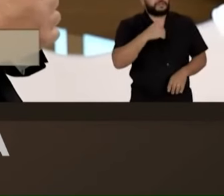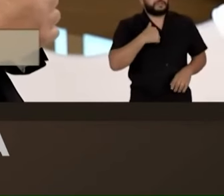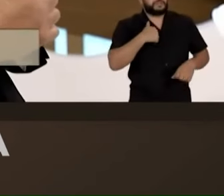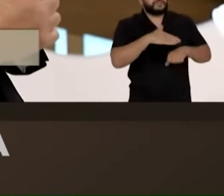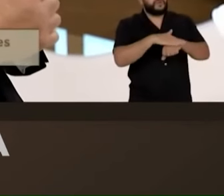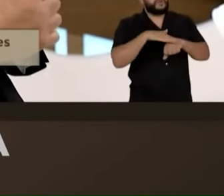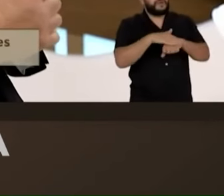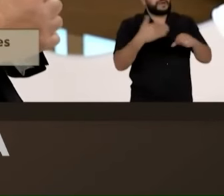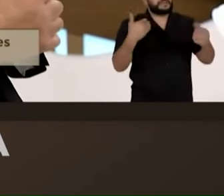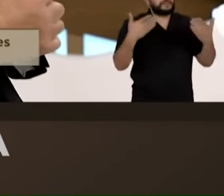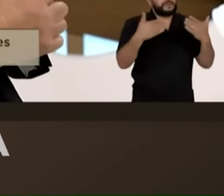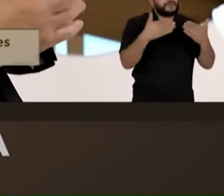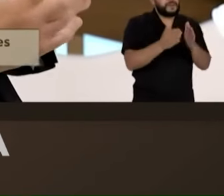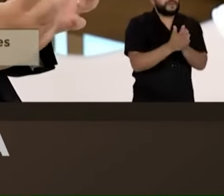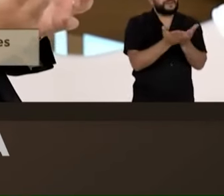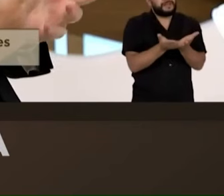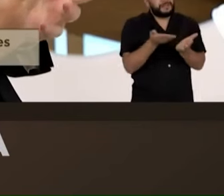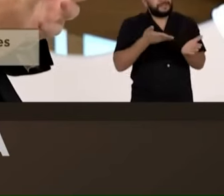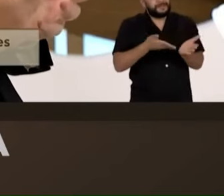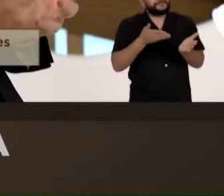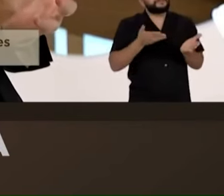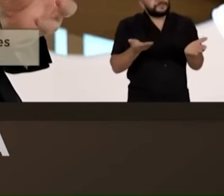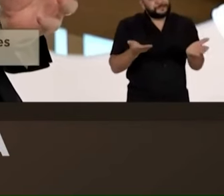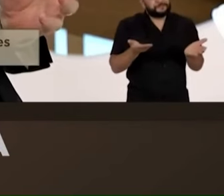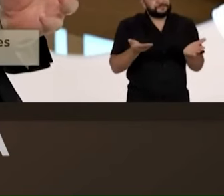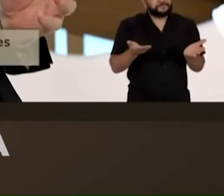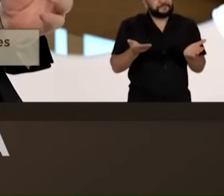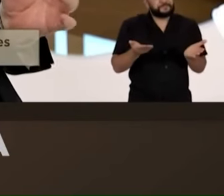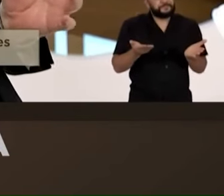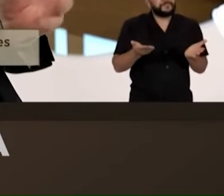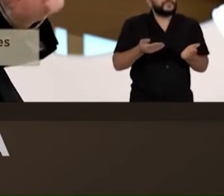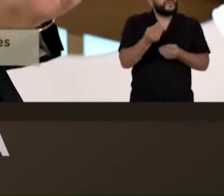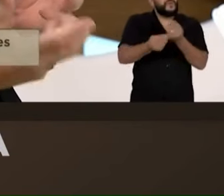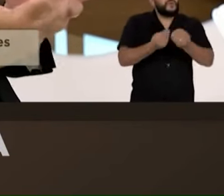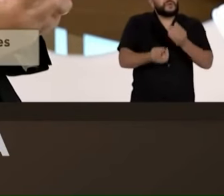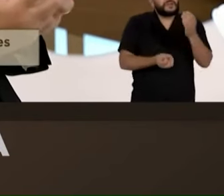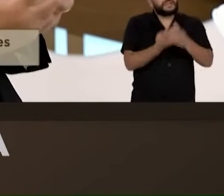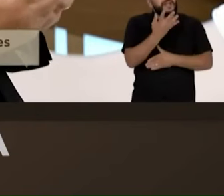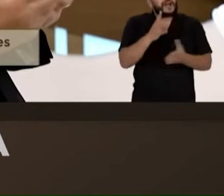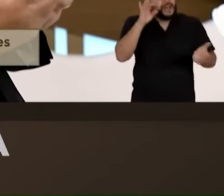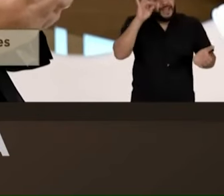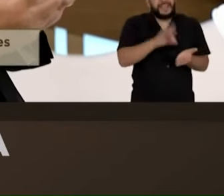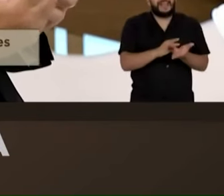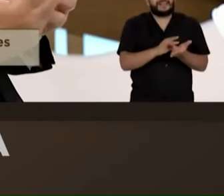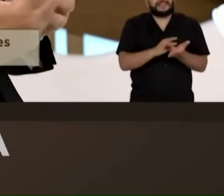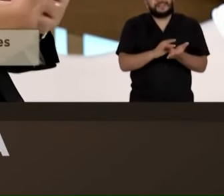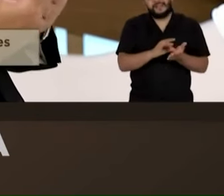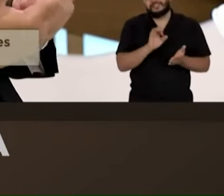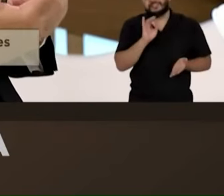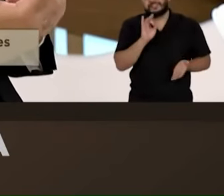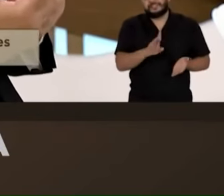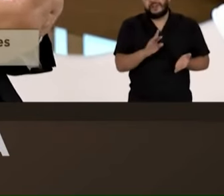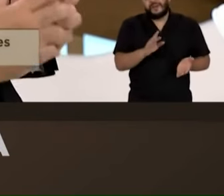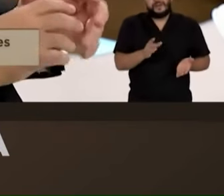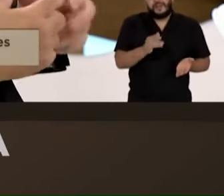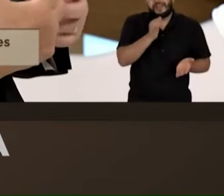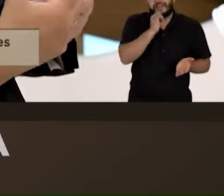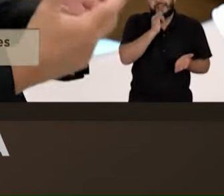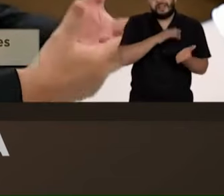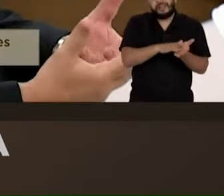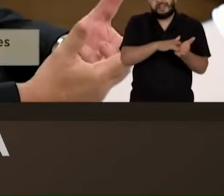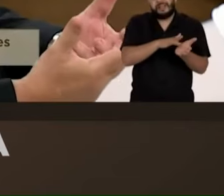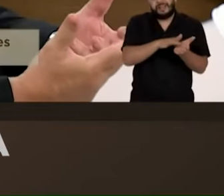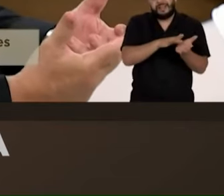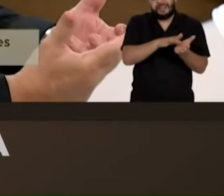isso também, né, nesse livro que a Daniela mostrava, é criar uma realidade simulada. Né, isto é, uma exposição, né, de